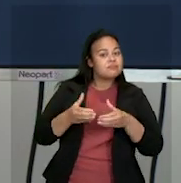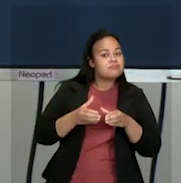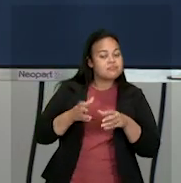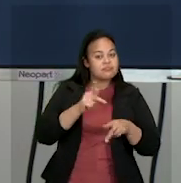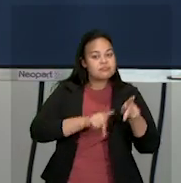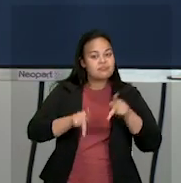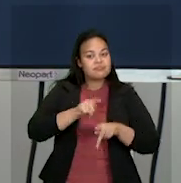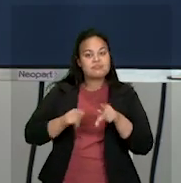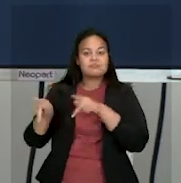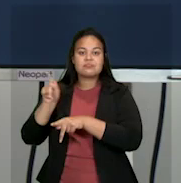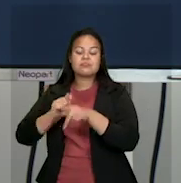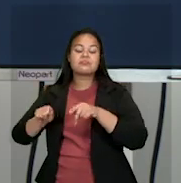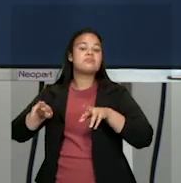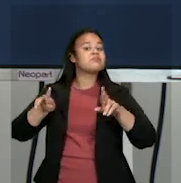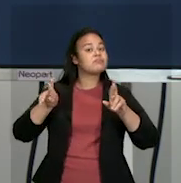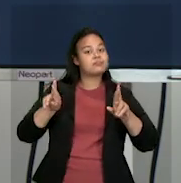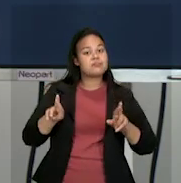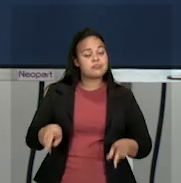diferentes. Alguns